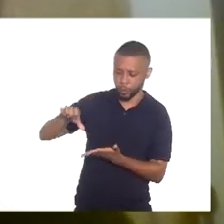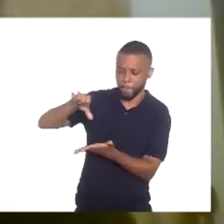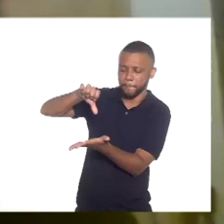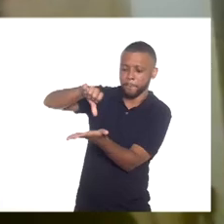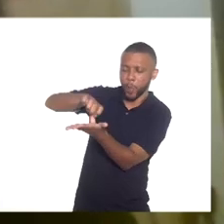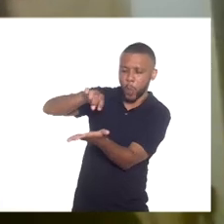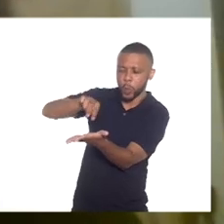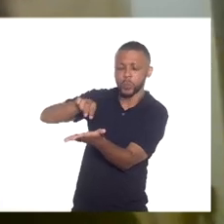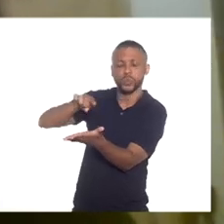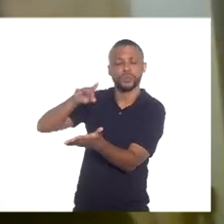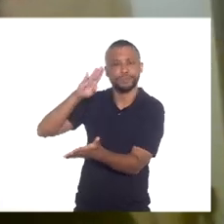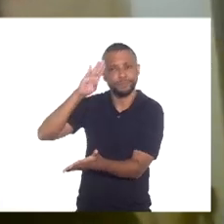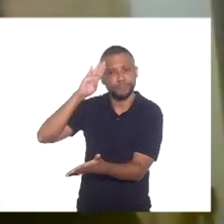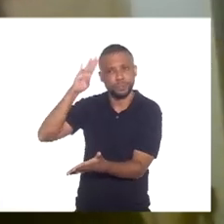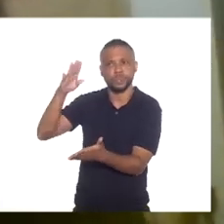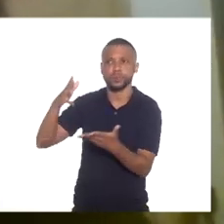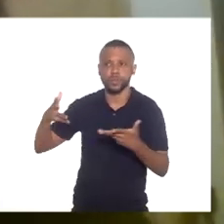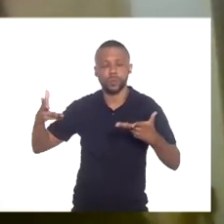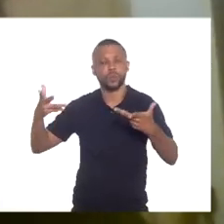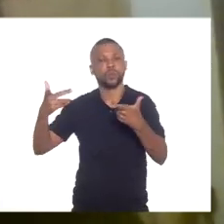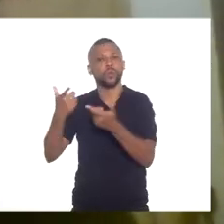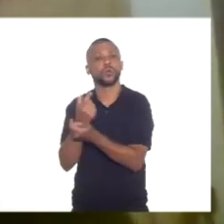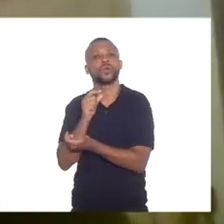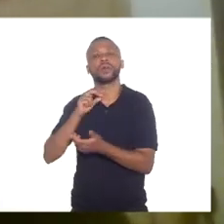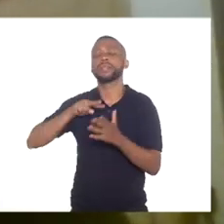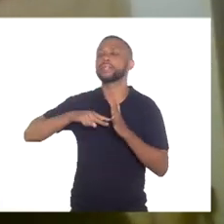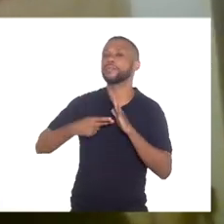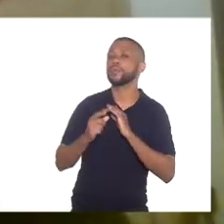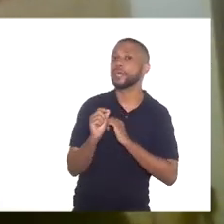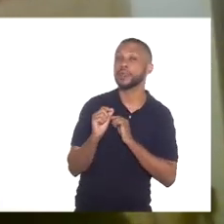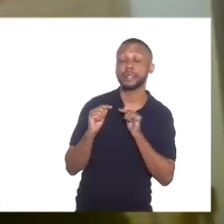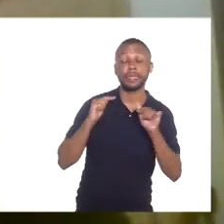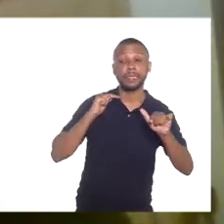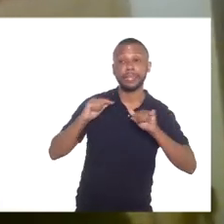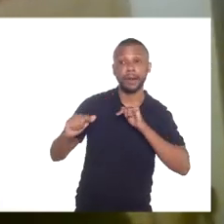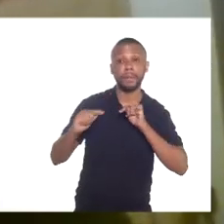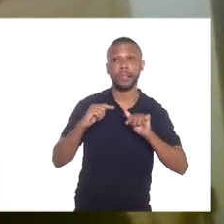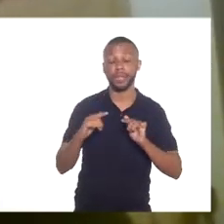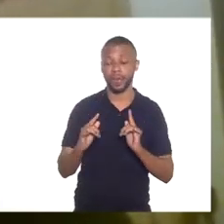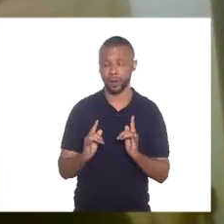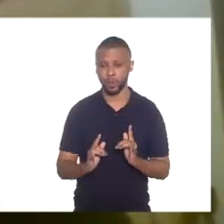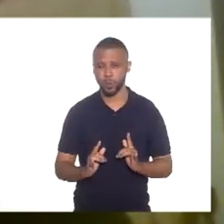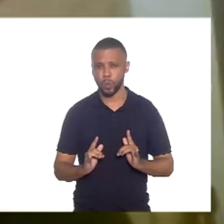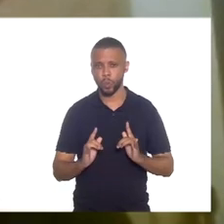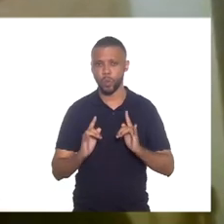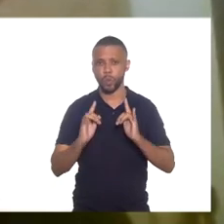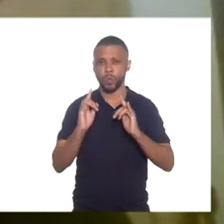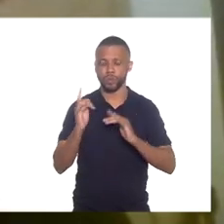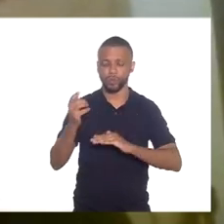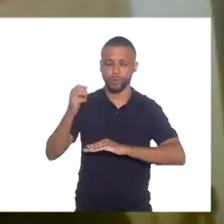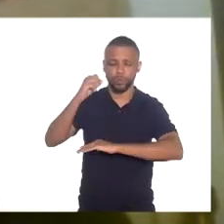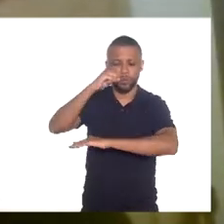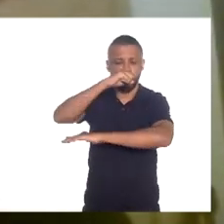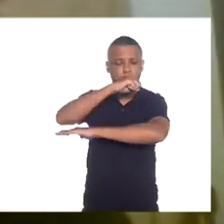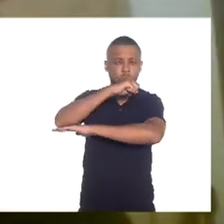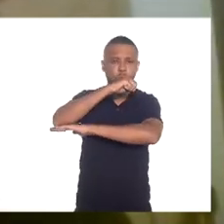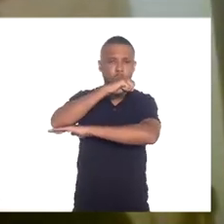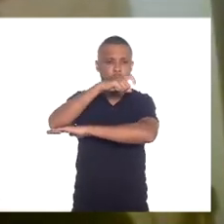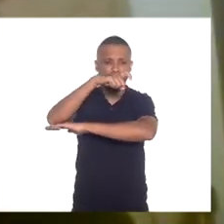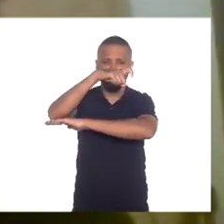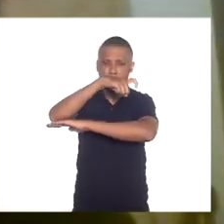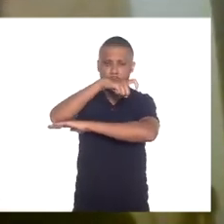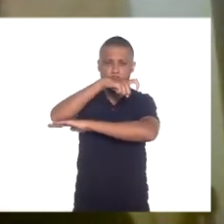grande eficiência deles era trabalhar com grandes guindastes. O que, que um grande guindaste permitia a eles?